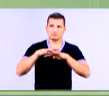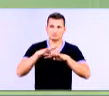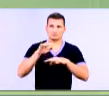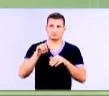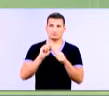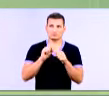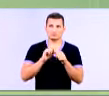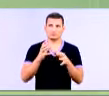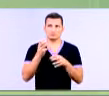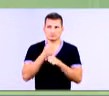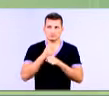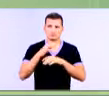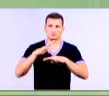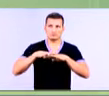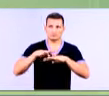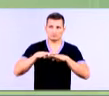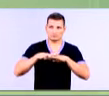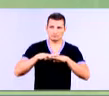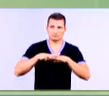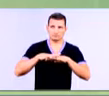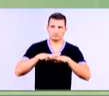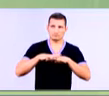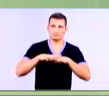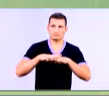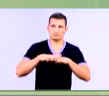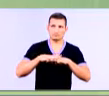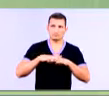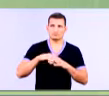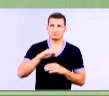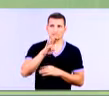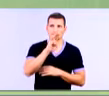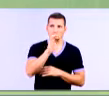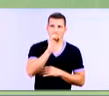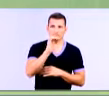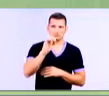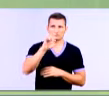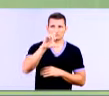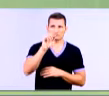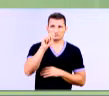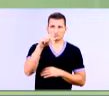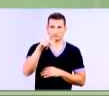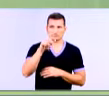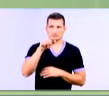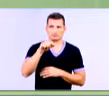cálculos matemáticos. E operações booleanas são operações que a gente faz,